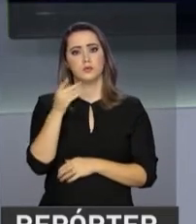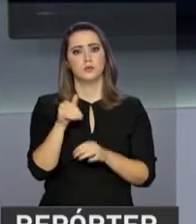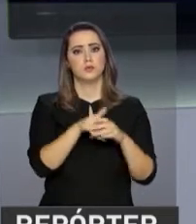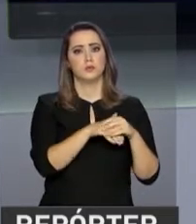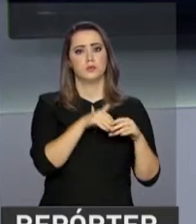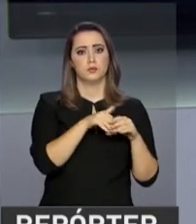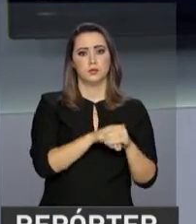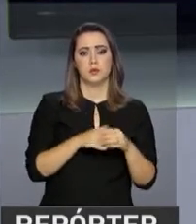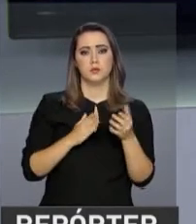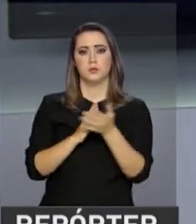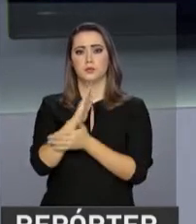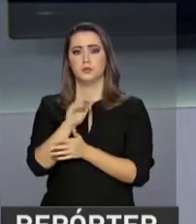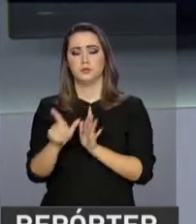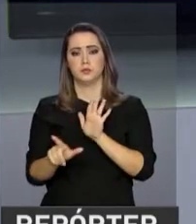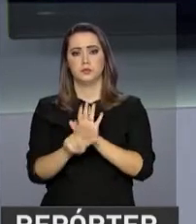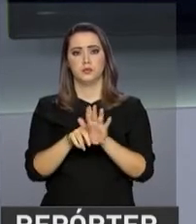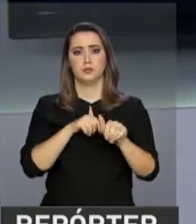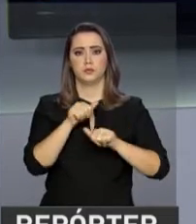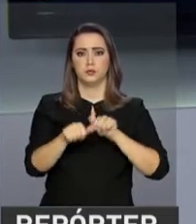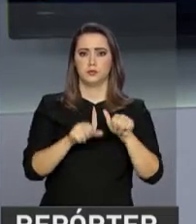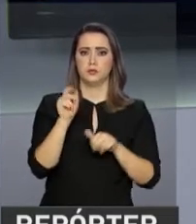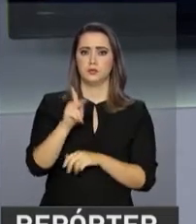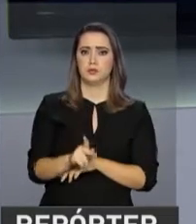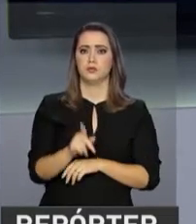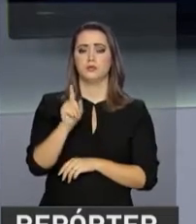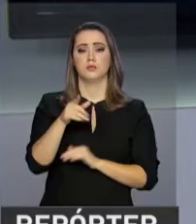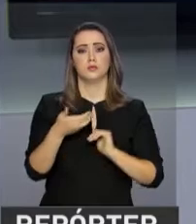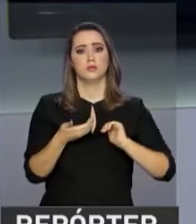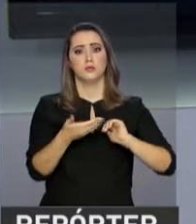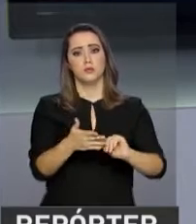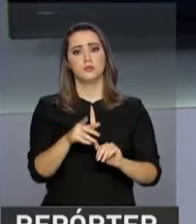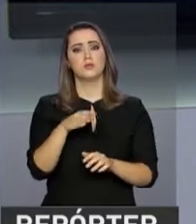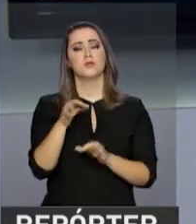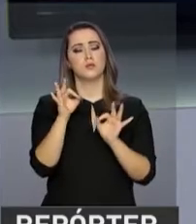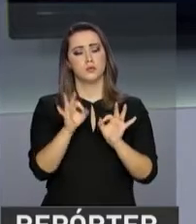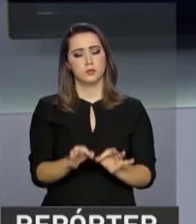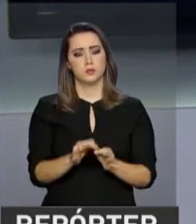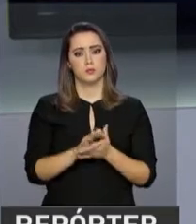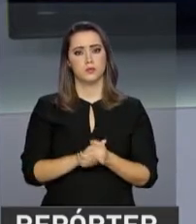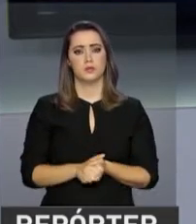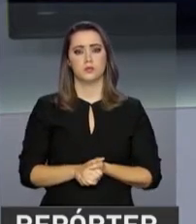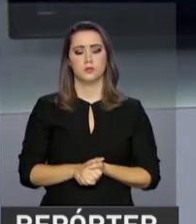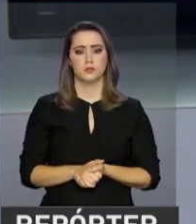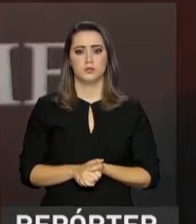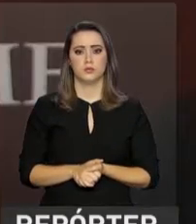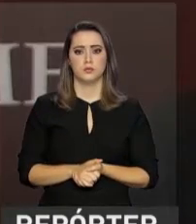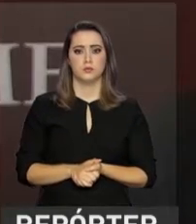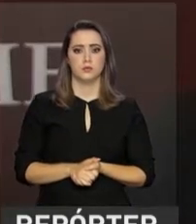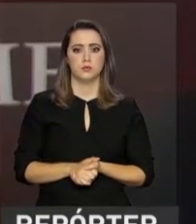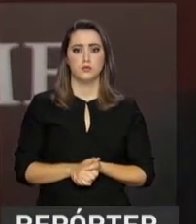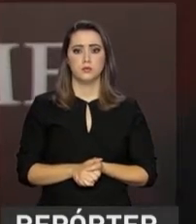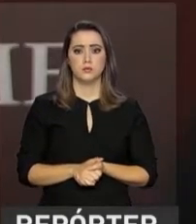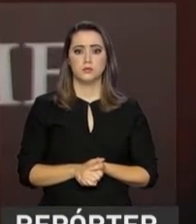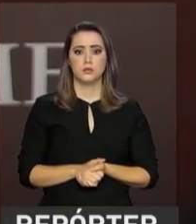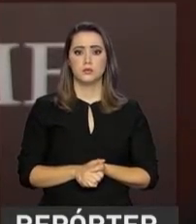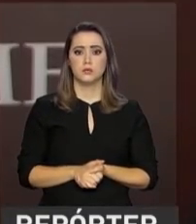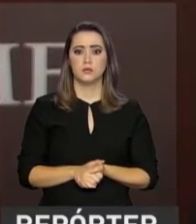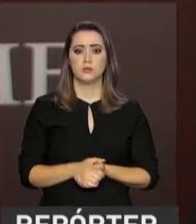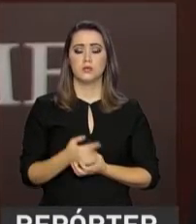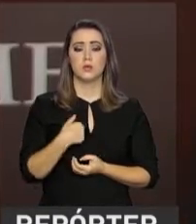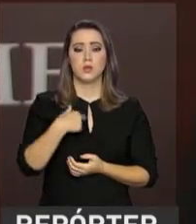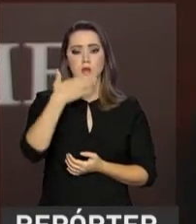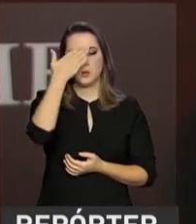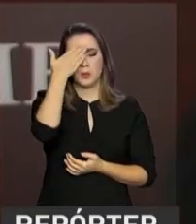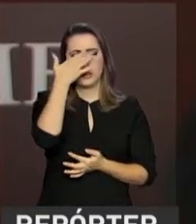que os votos necessários para a aprovação da reforma da Previdência no Congresso serão garantidos. Eu tenho